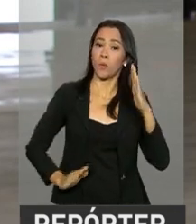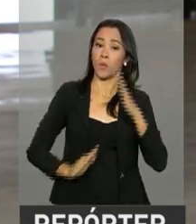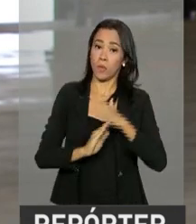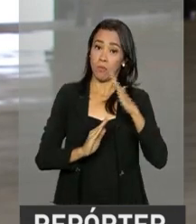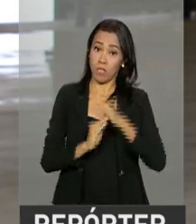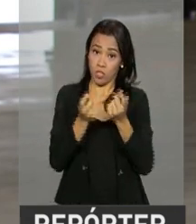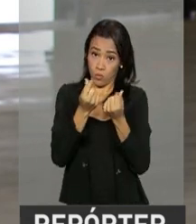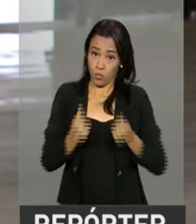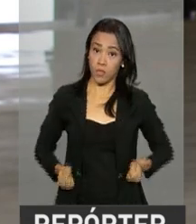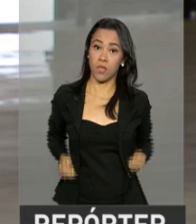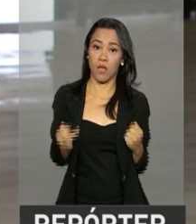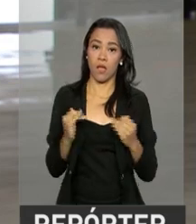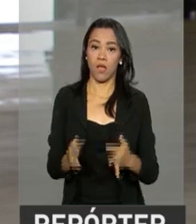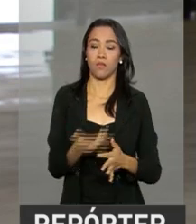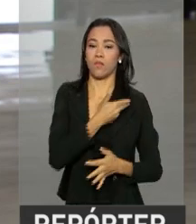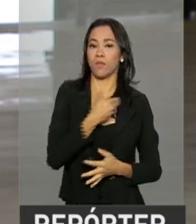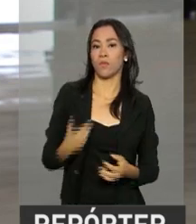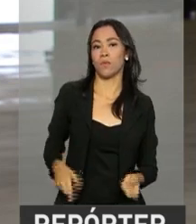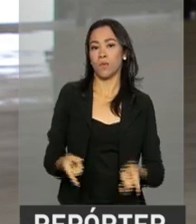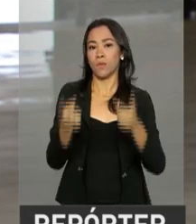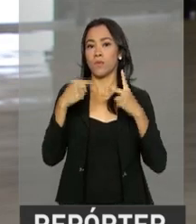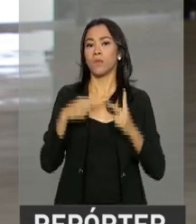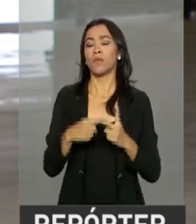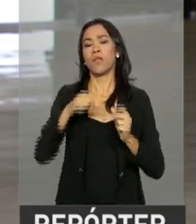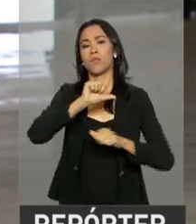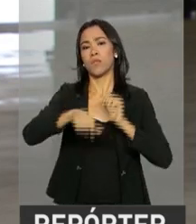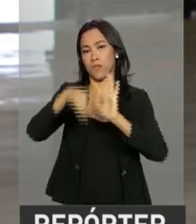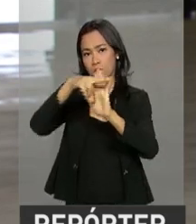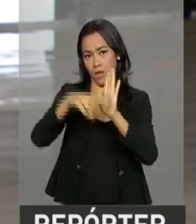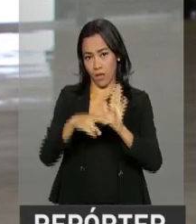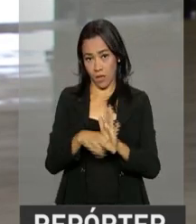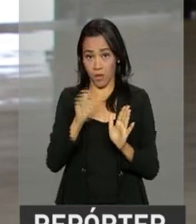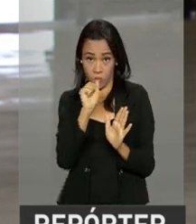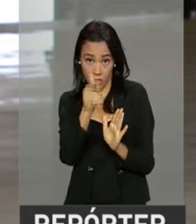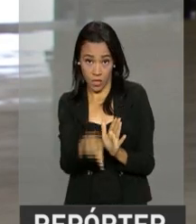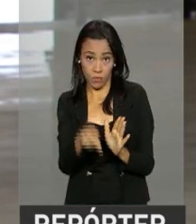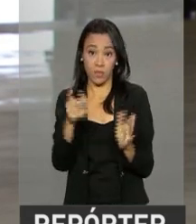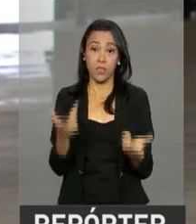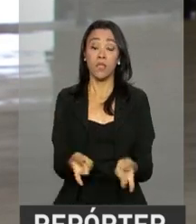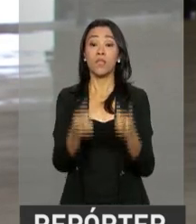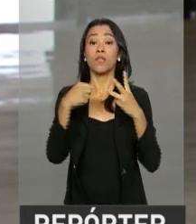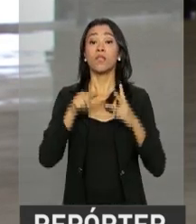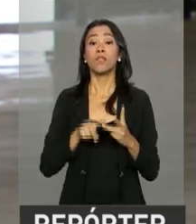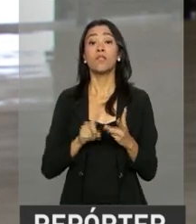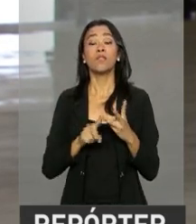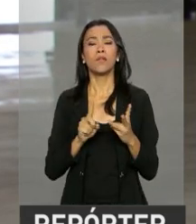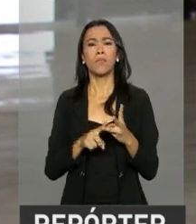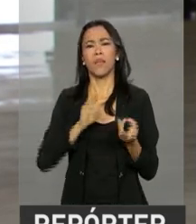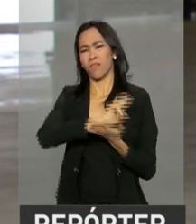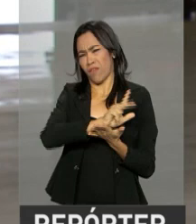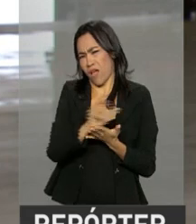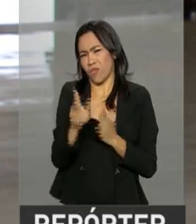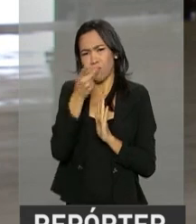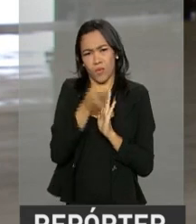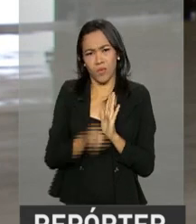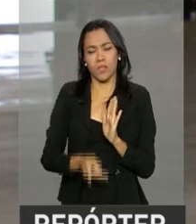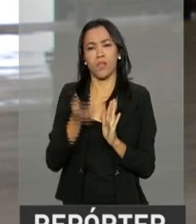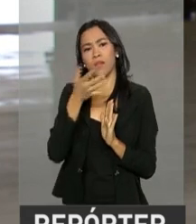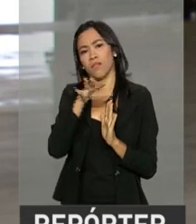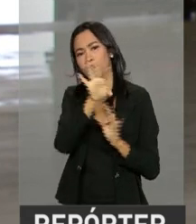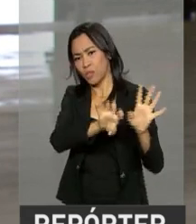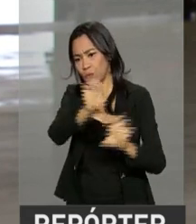gastos públicos citou também a reforma da Previdência e ainda a as concessões de dezenas de projetos de